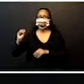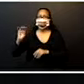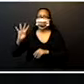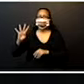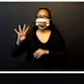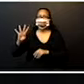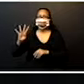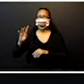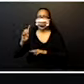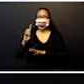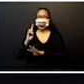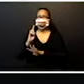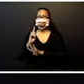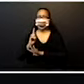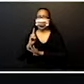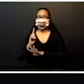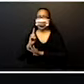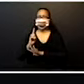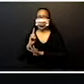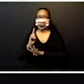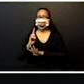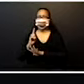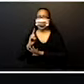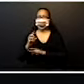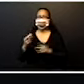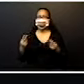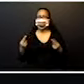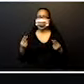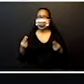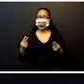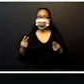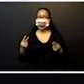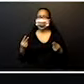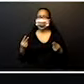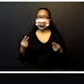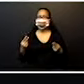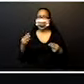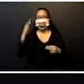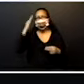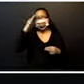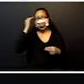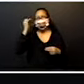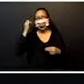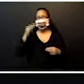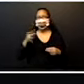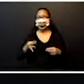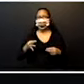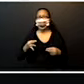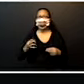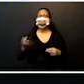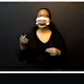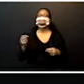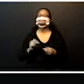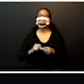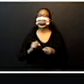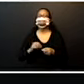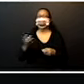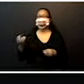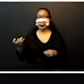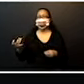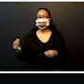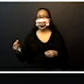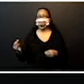sei. A forma de descobrir isso, faz a continha. Quanto que é 7 milhares? Quanto